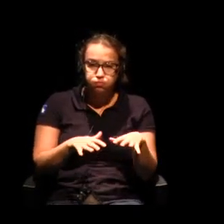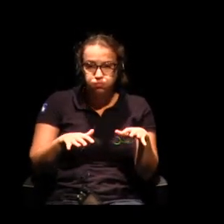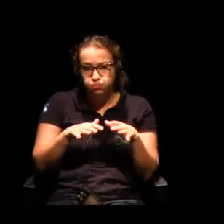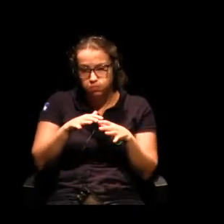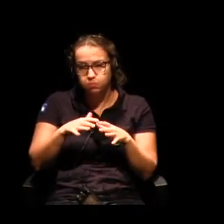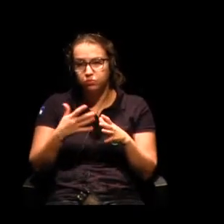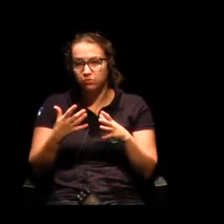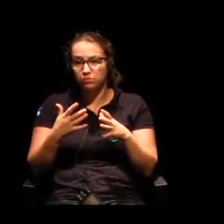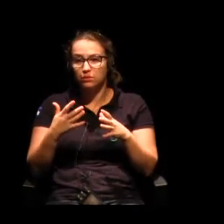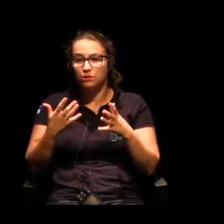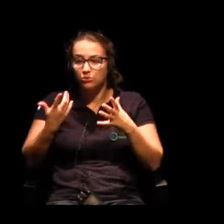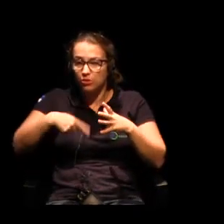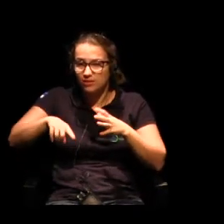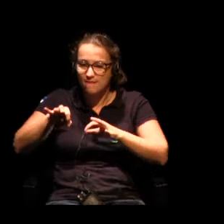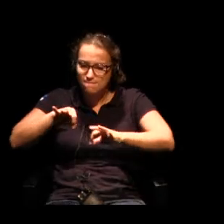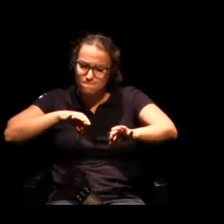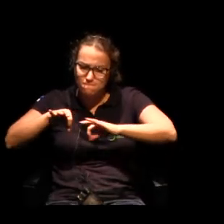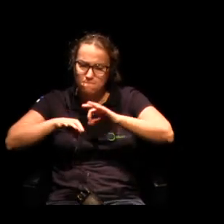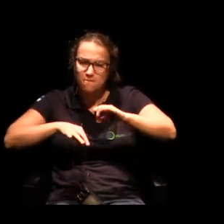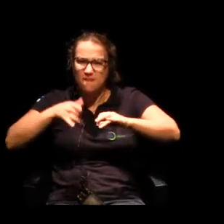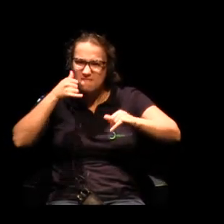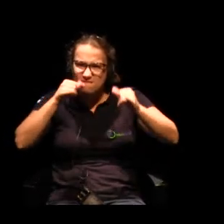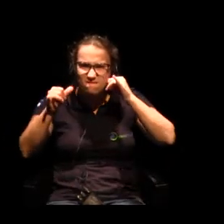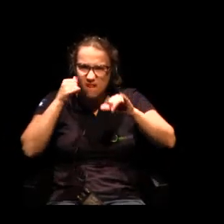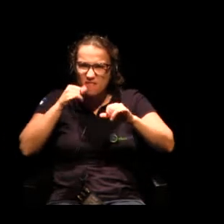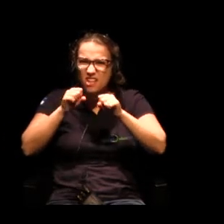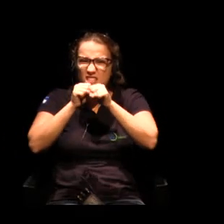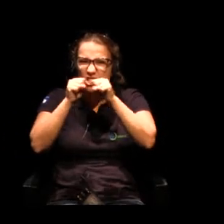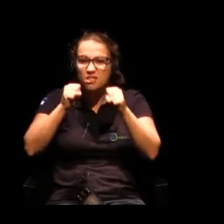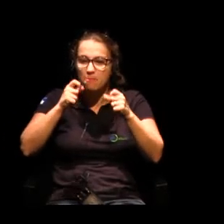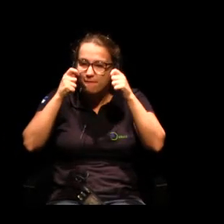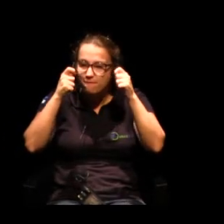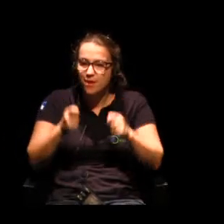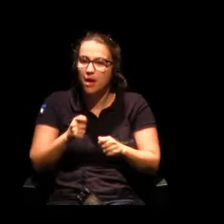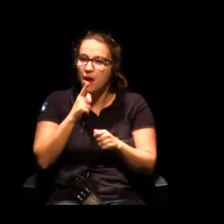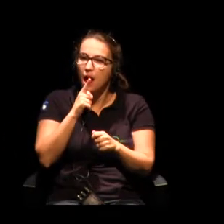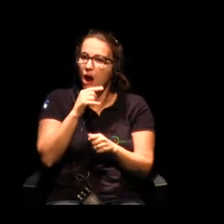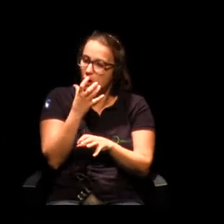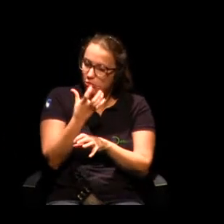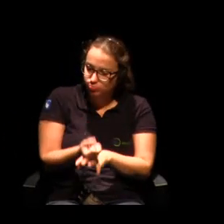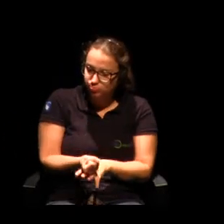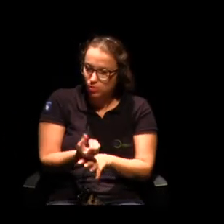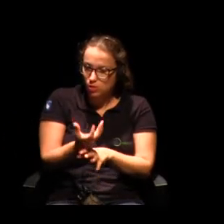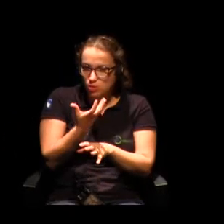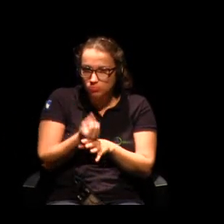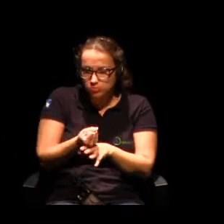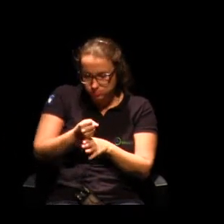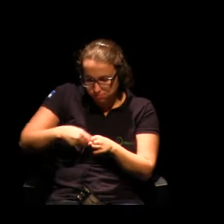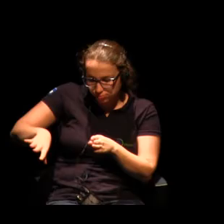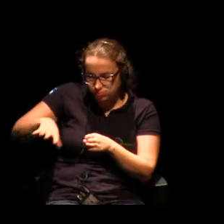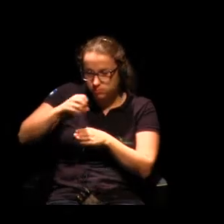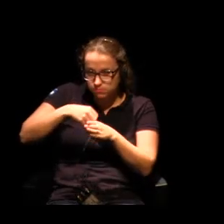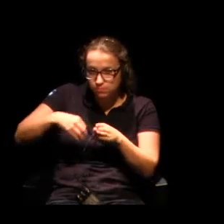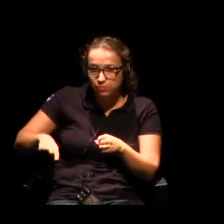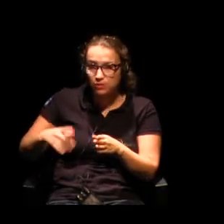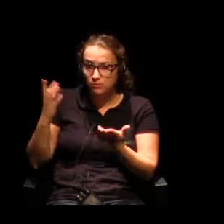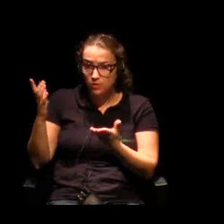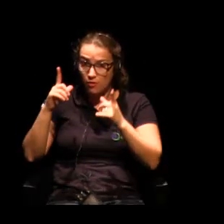inundações, tudo para gerenciar essas inundações, para ter um sistema resistente a